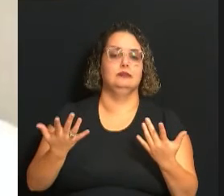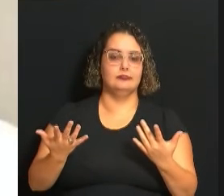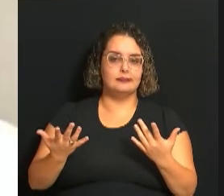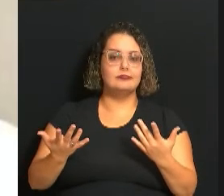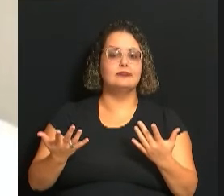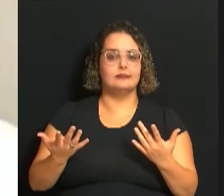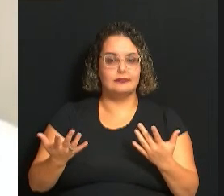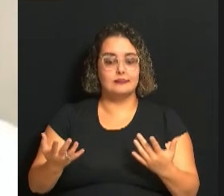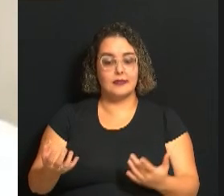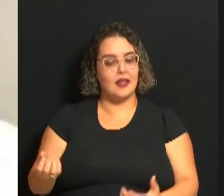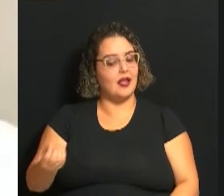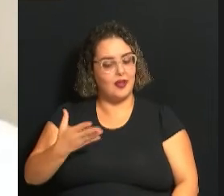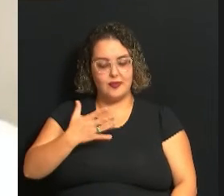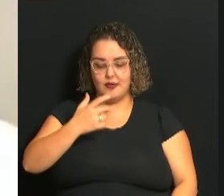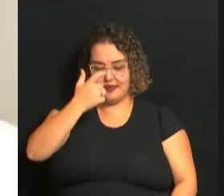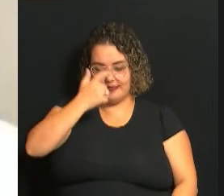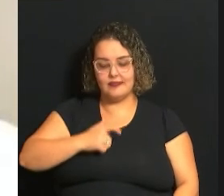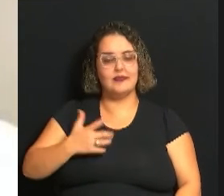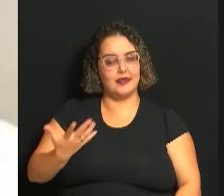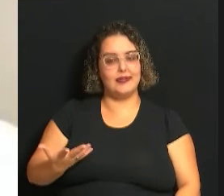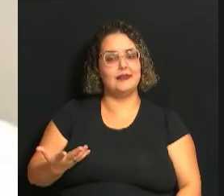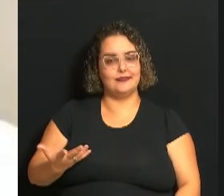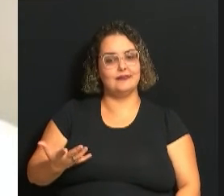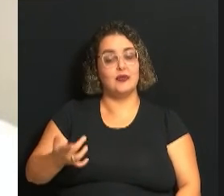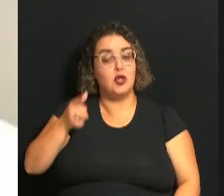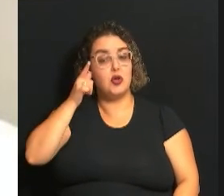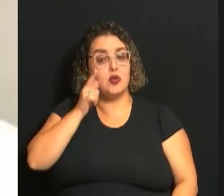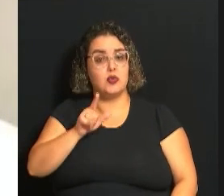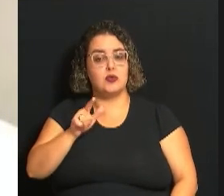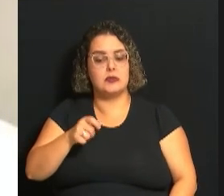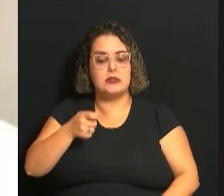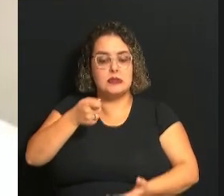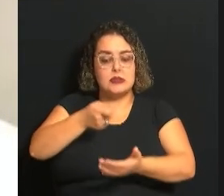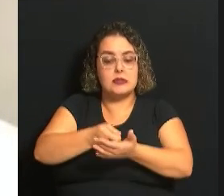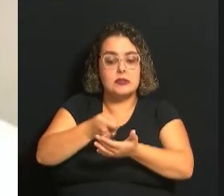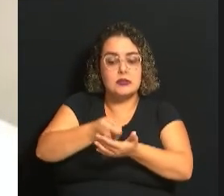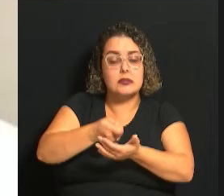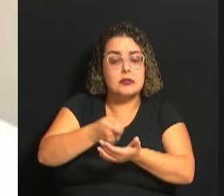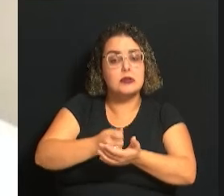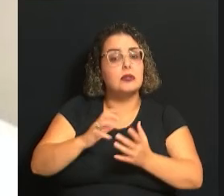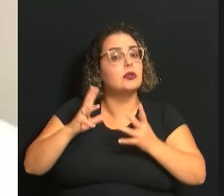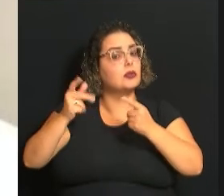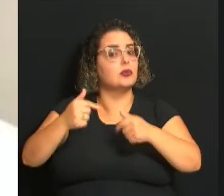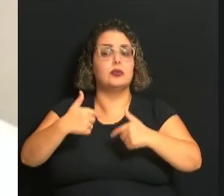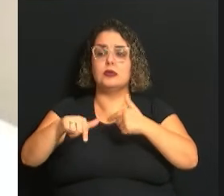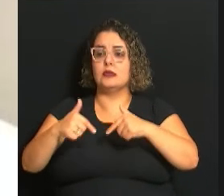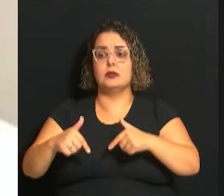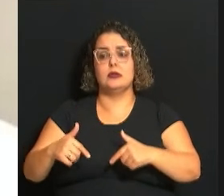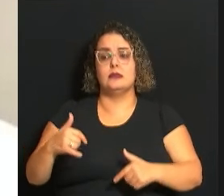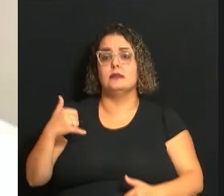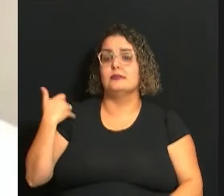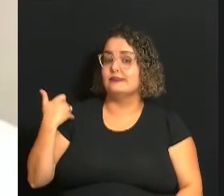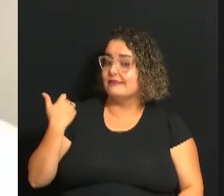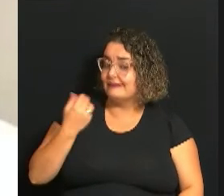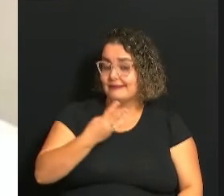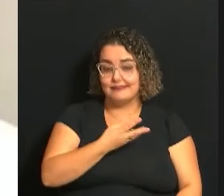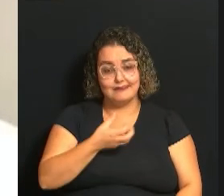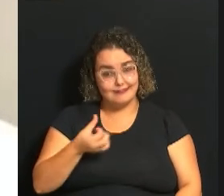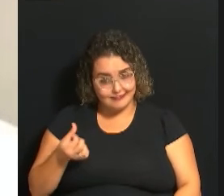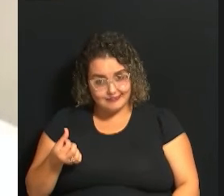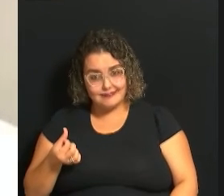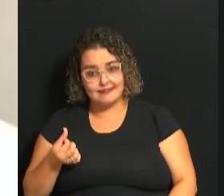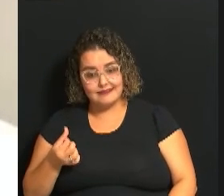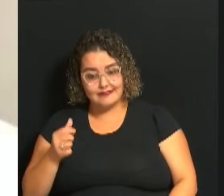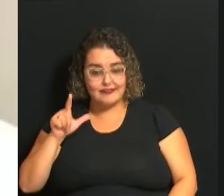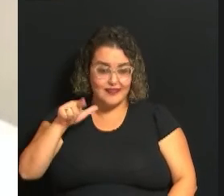nova Daiane, né, de conseguir, né, perpetuar tudo que eu trabalhei até os meus 36 anos e pós-tumor,